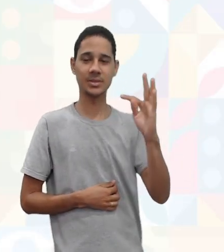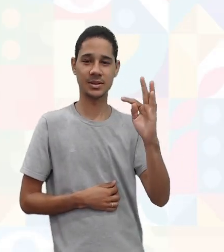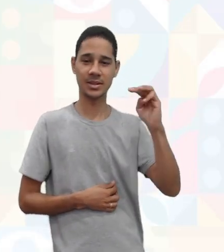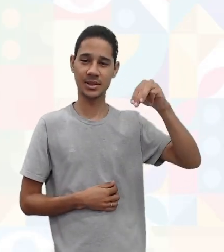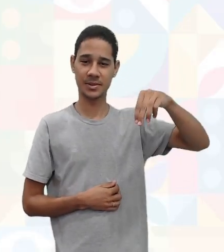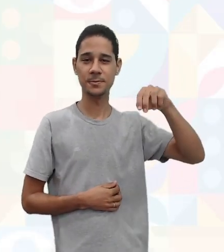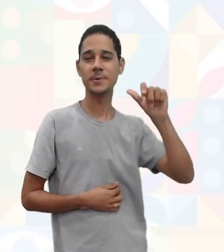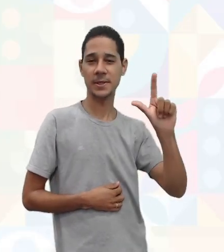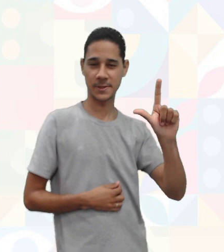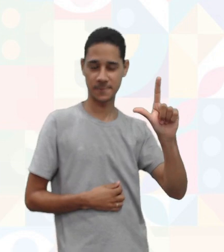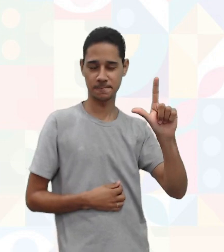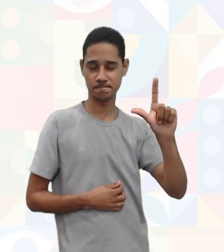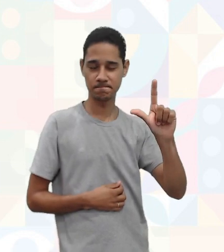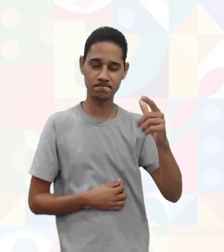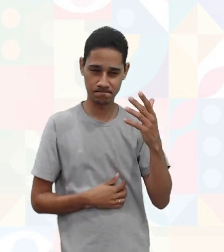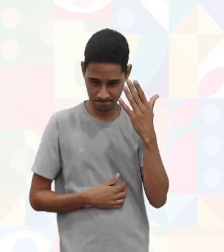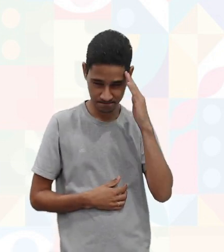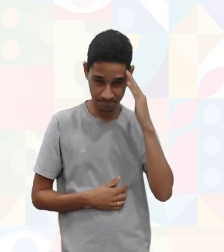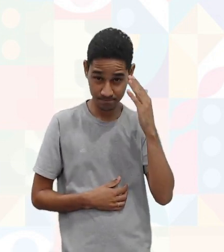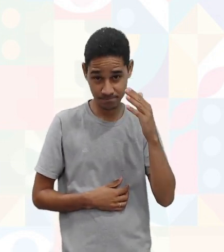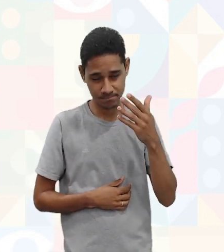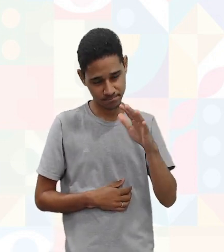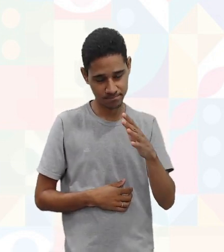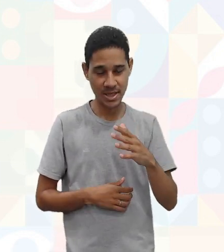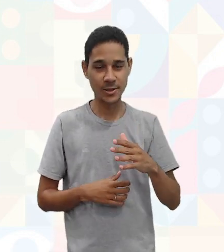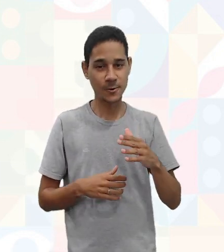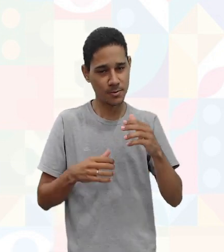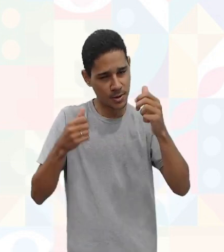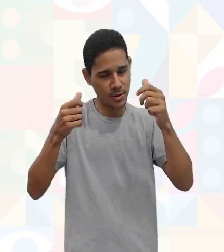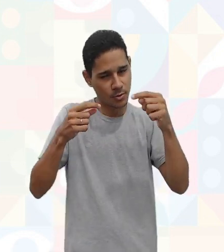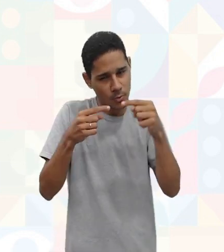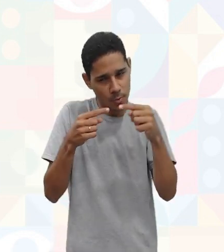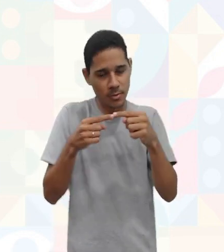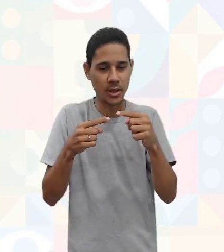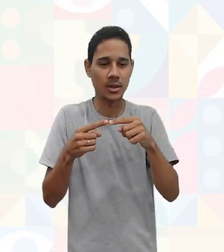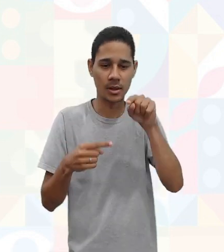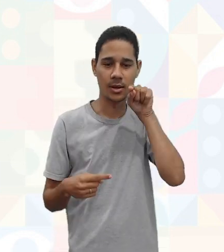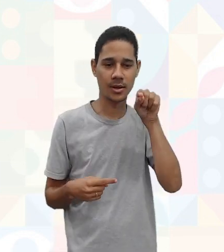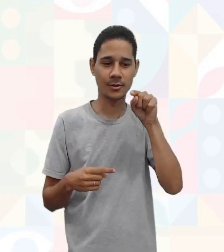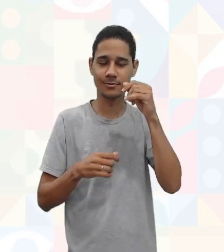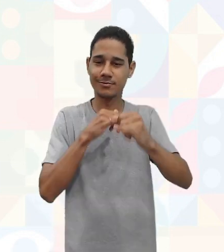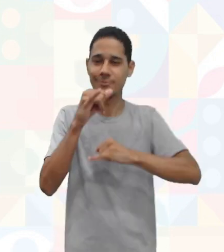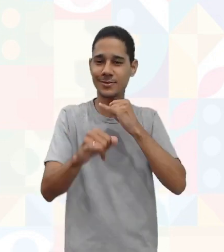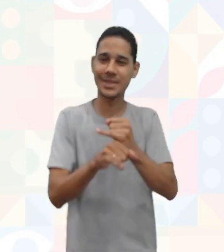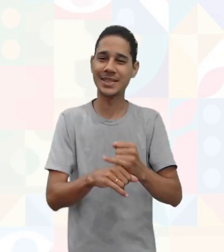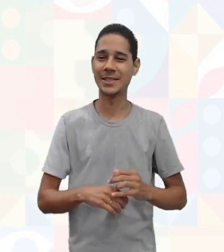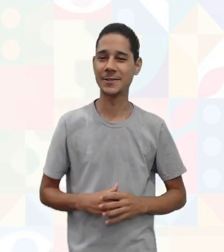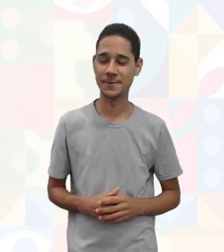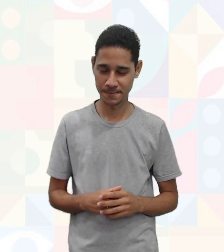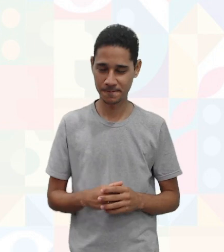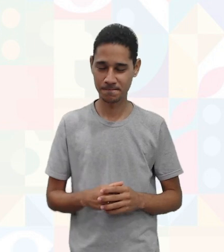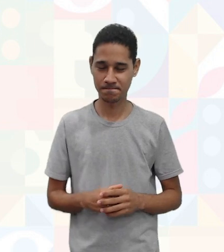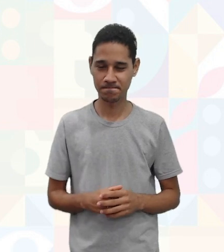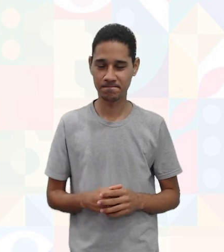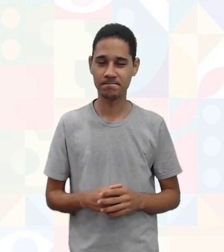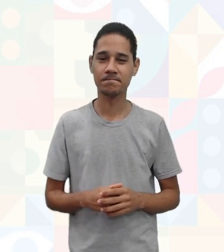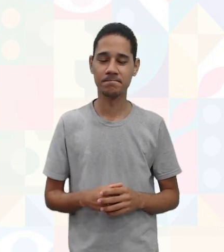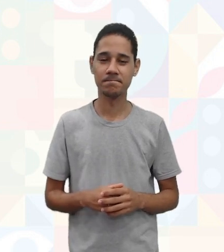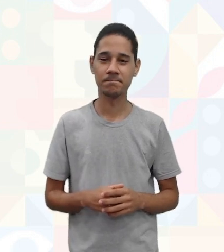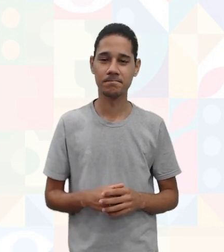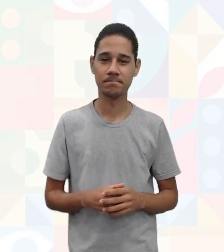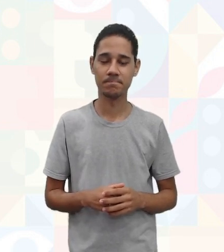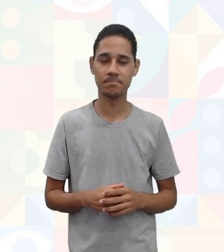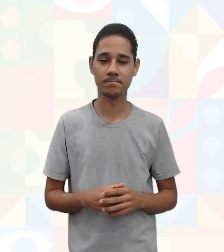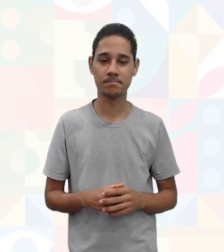ok? Então, é mais ou menos assim que funciona a conexão e a magia que